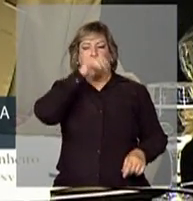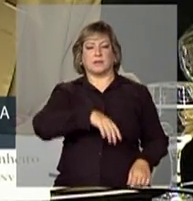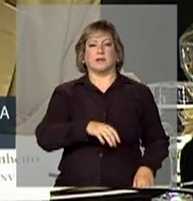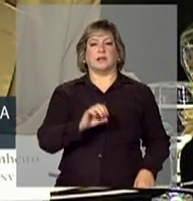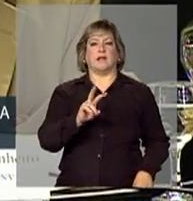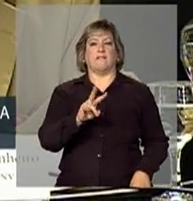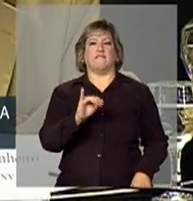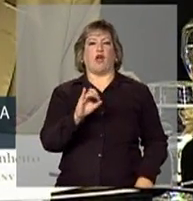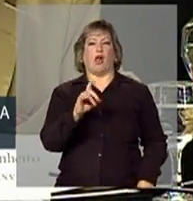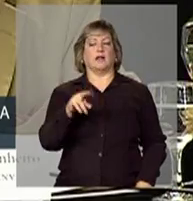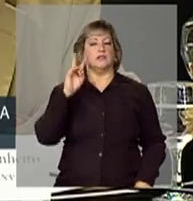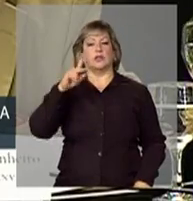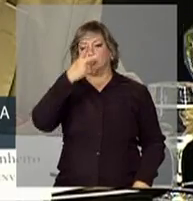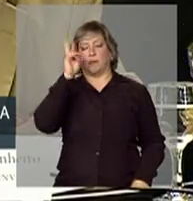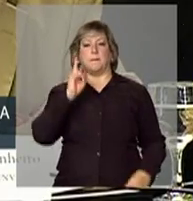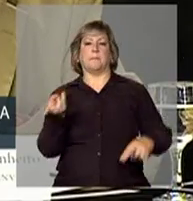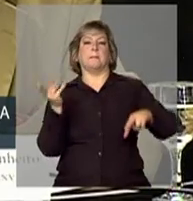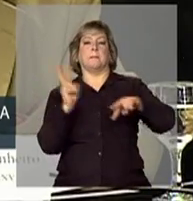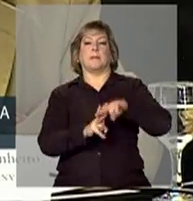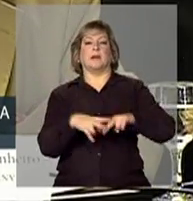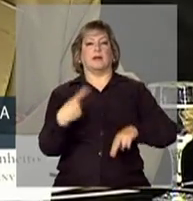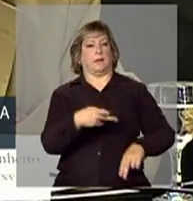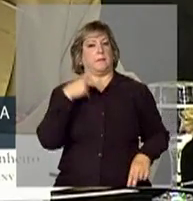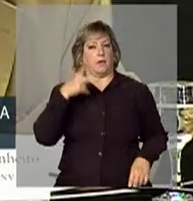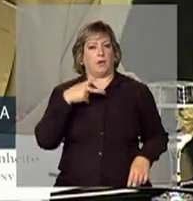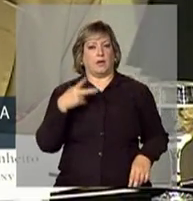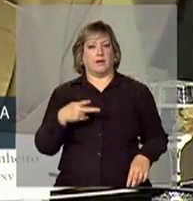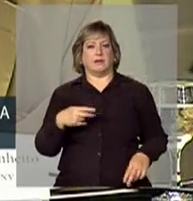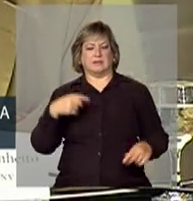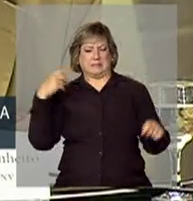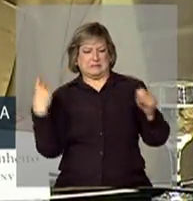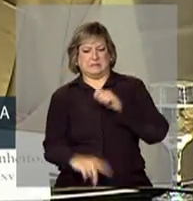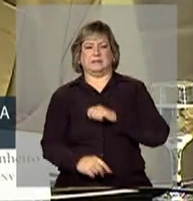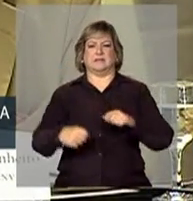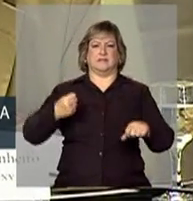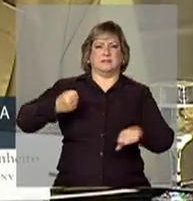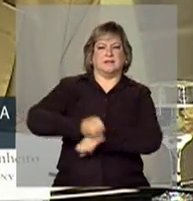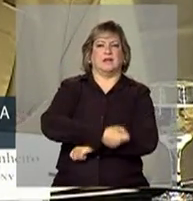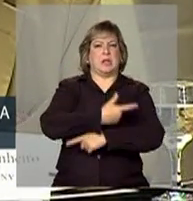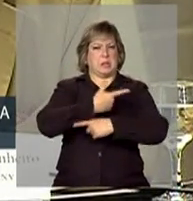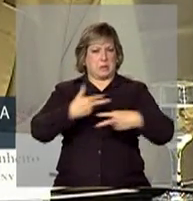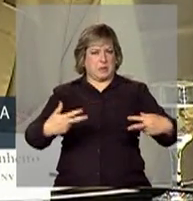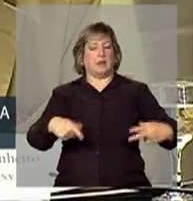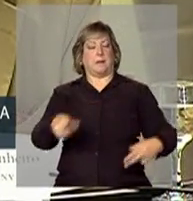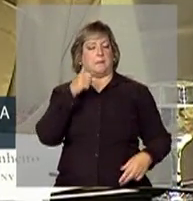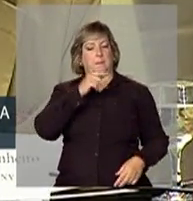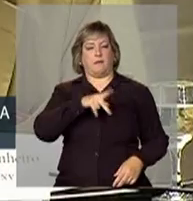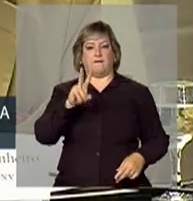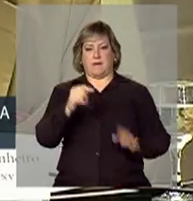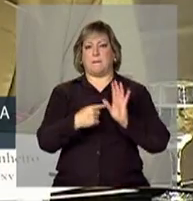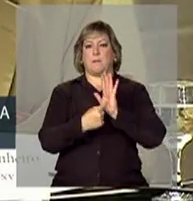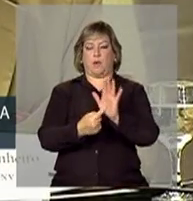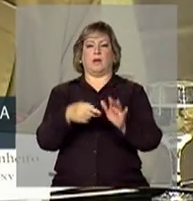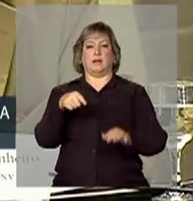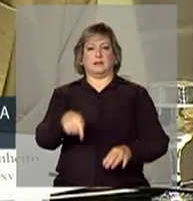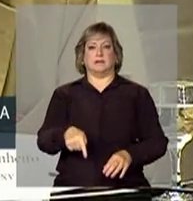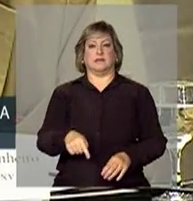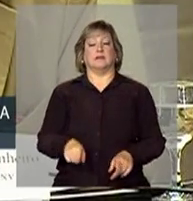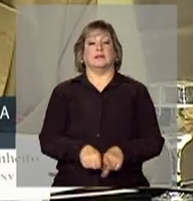contra prisioneiros políticos, ao ponto de incapacitá-los para o trabalho. O professor vai mostrar isso.